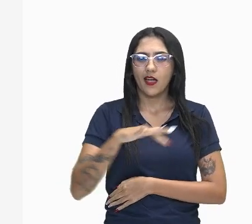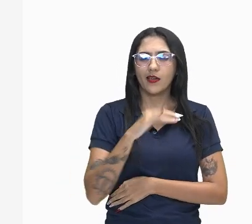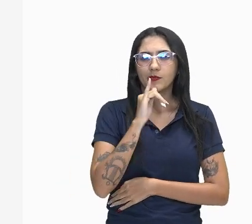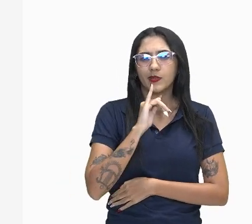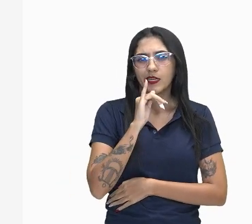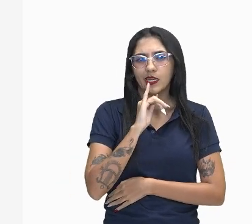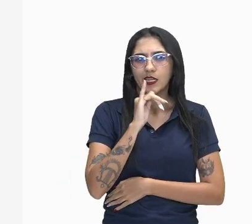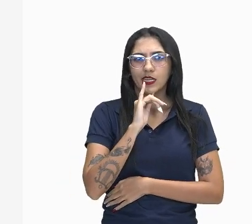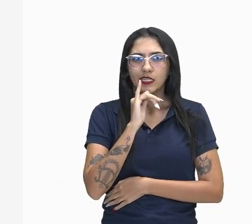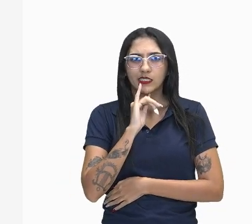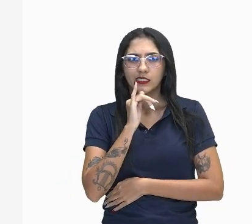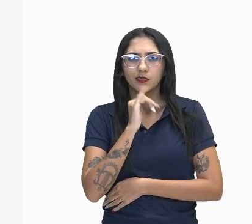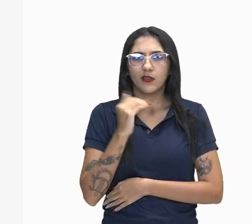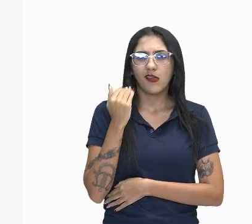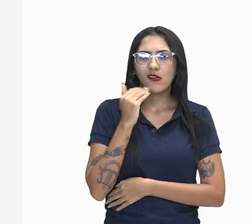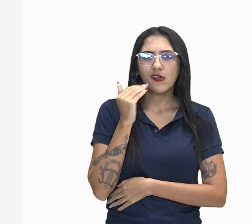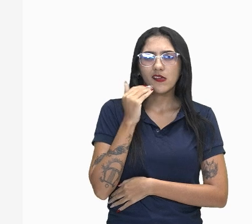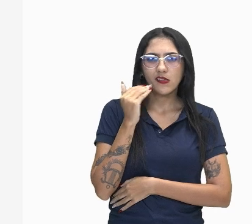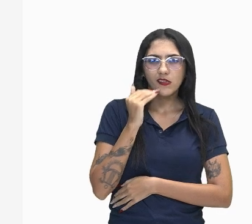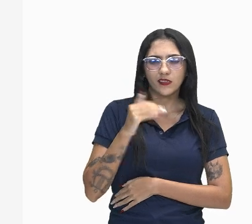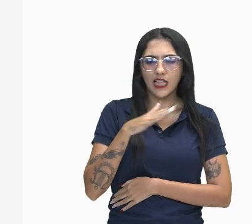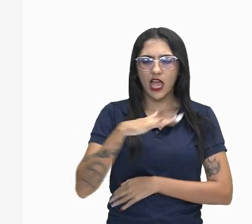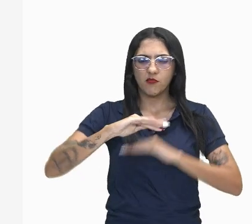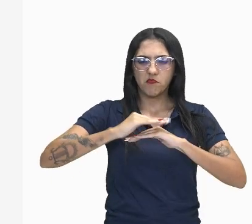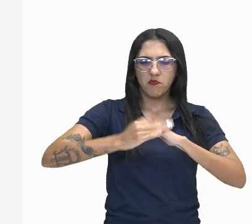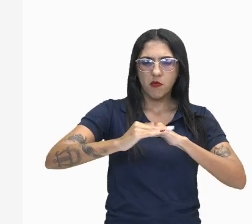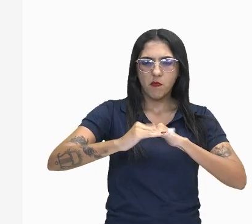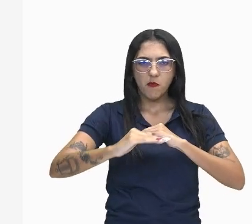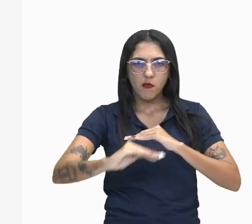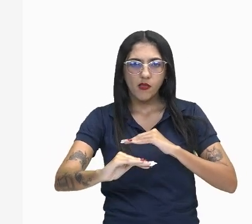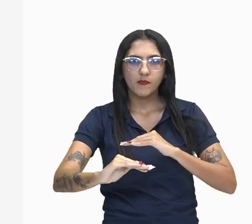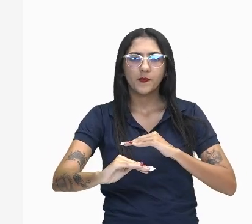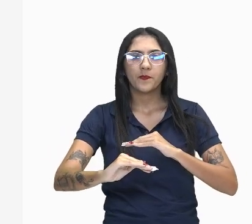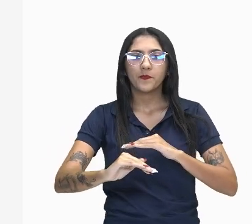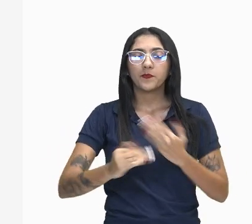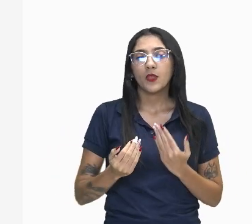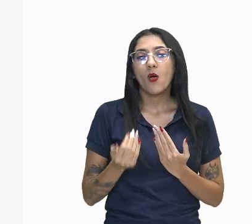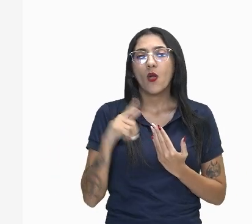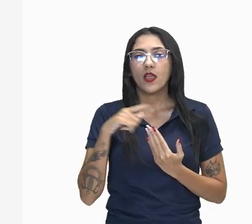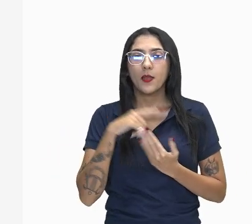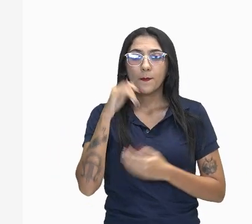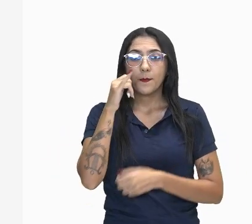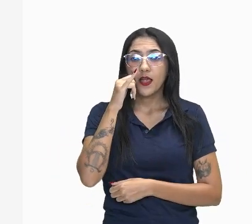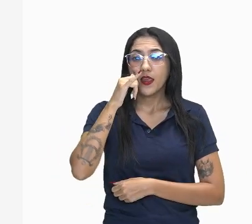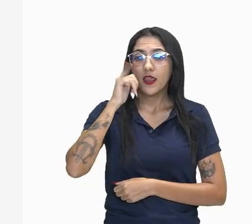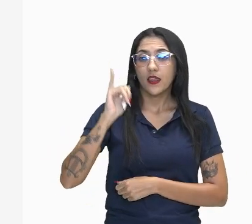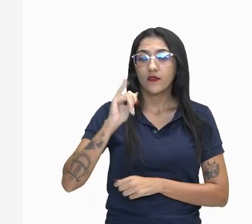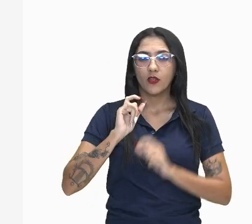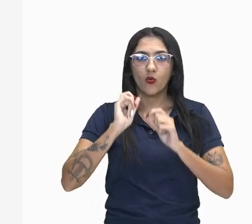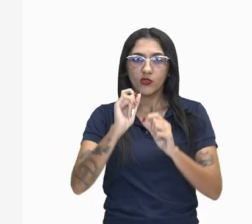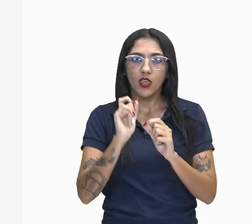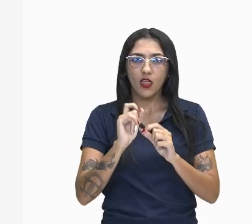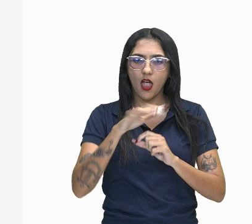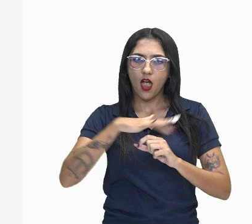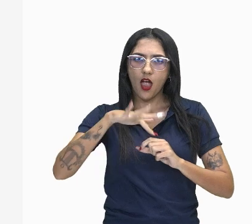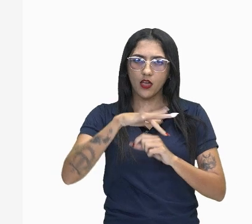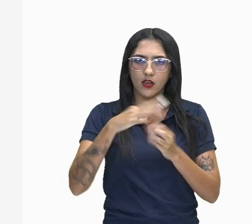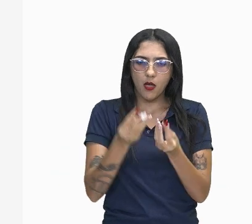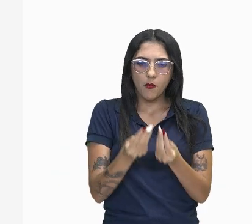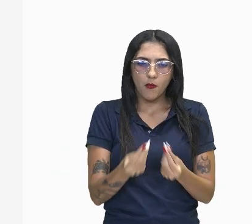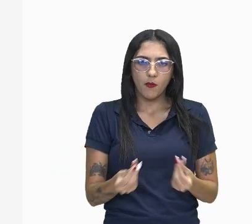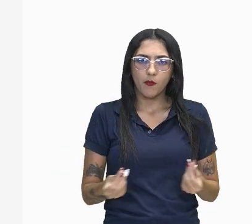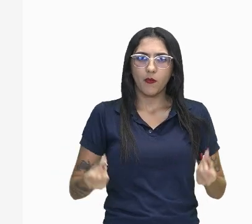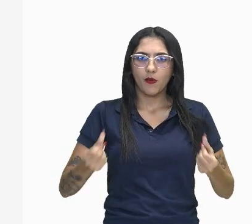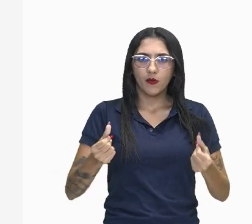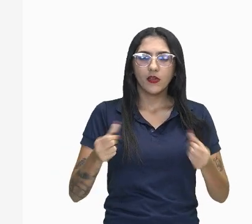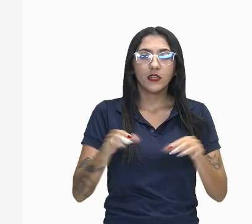relevo acidentado e normalmente é para evitar a erosão e facilitar